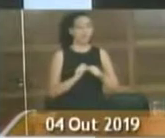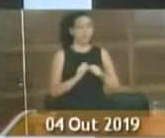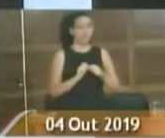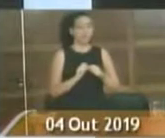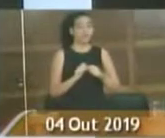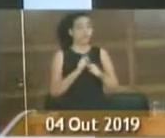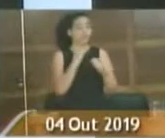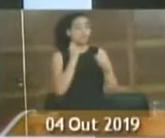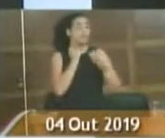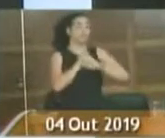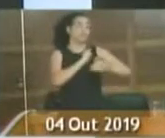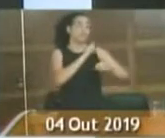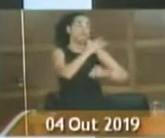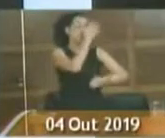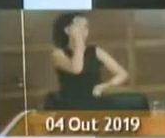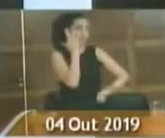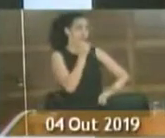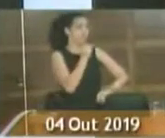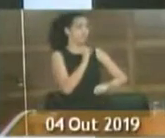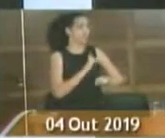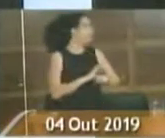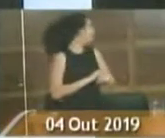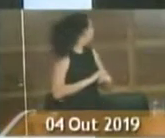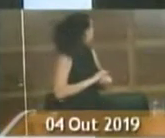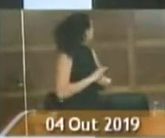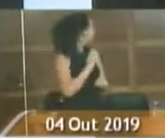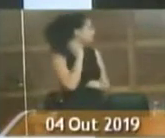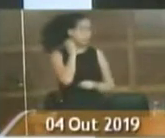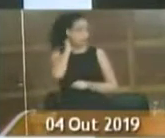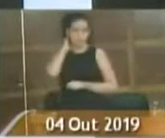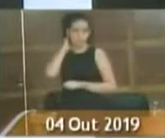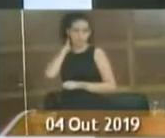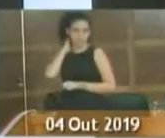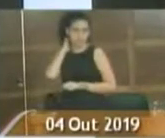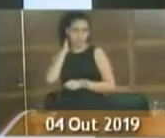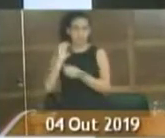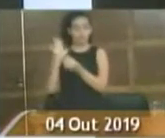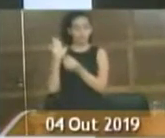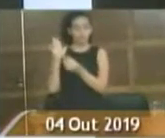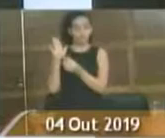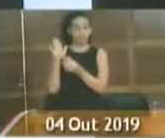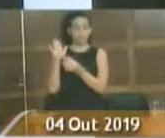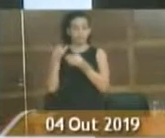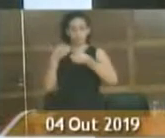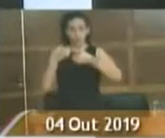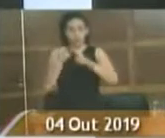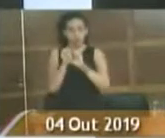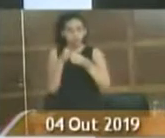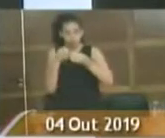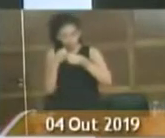na hora ali para o dono do gatinho ou do cachorrinho. Aqui, ó, é